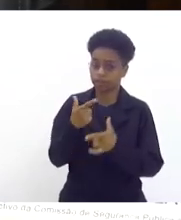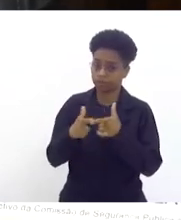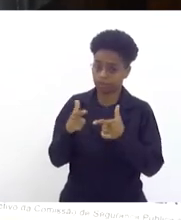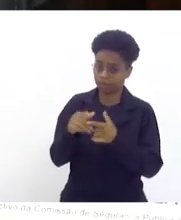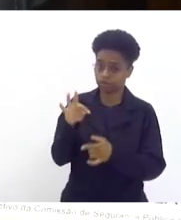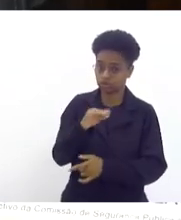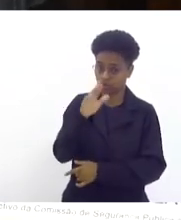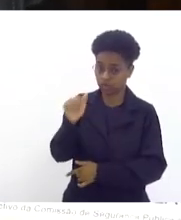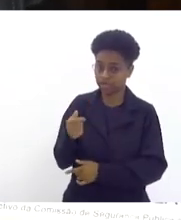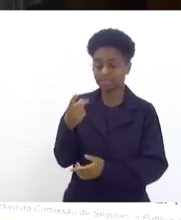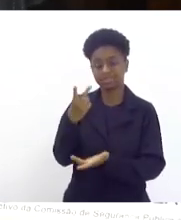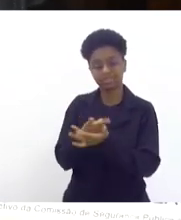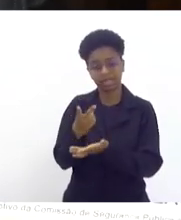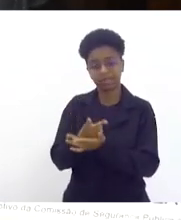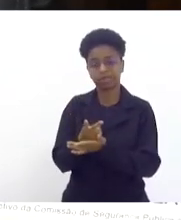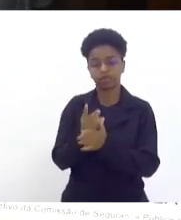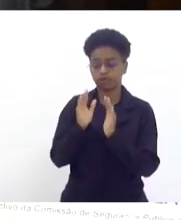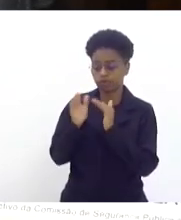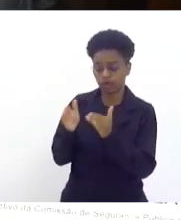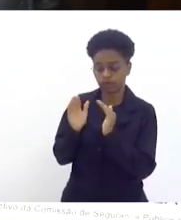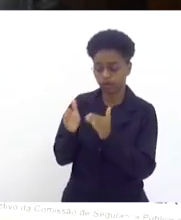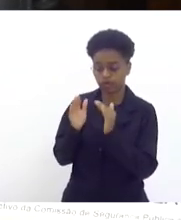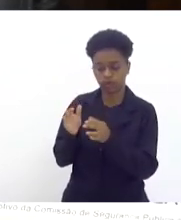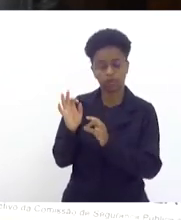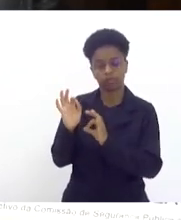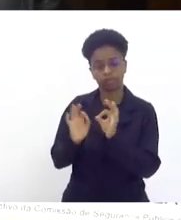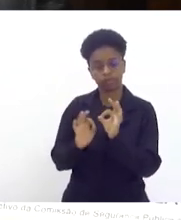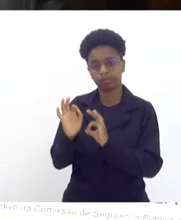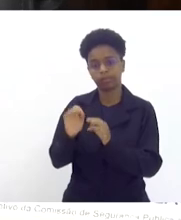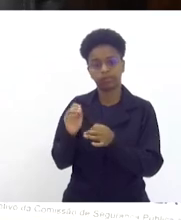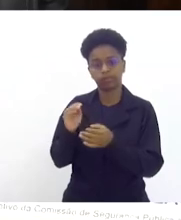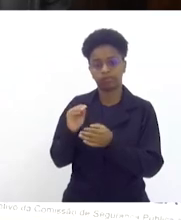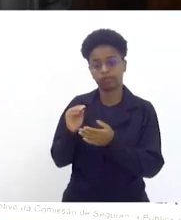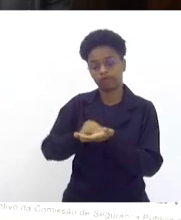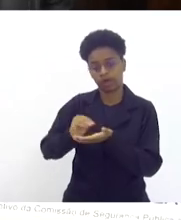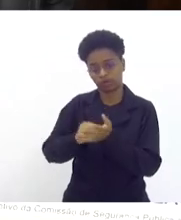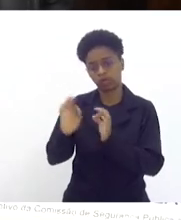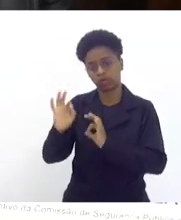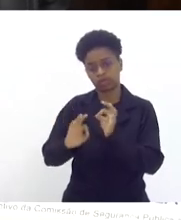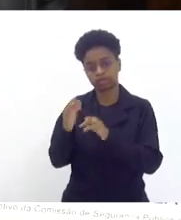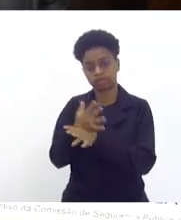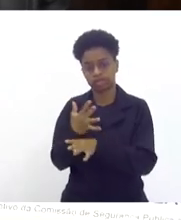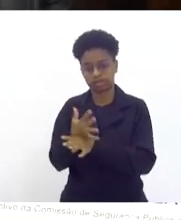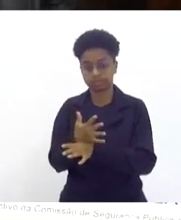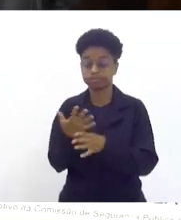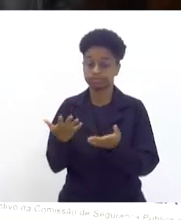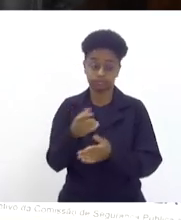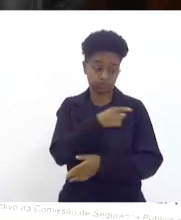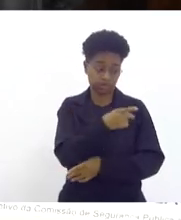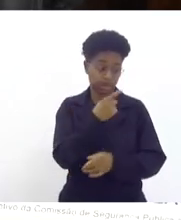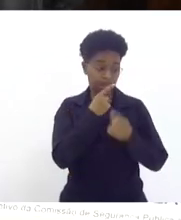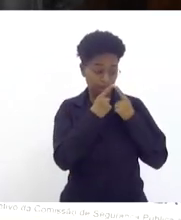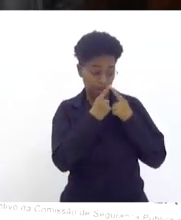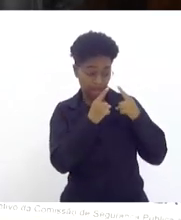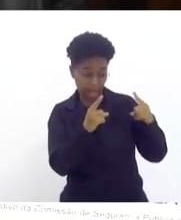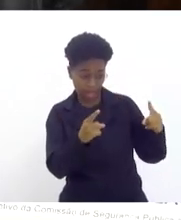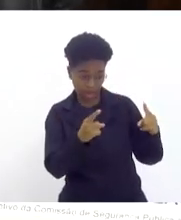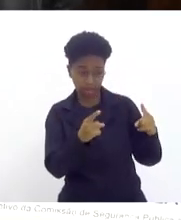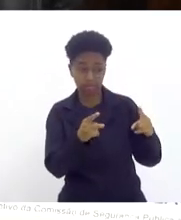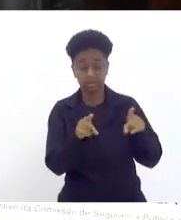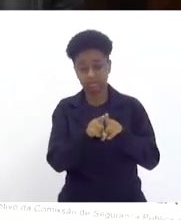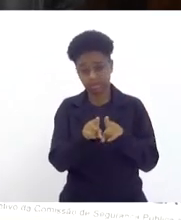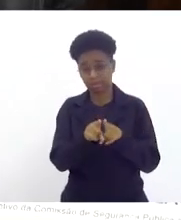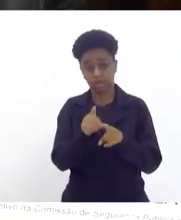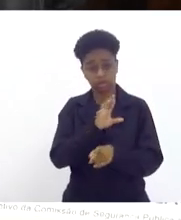o tempo inteiro no problema do ordenamento da cidade quando a gente fala de ordenamento da cidade a queixa que a senhora faz e eu também não é